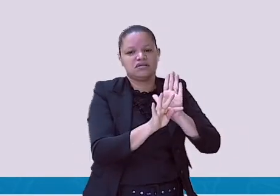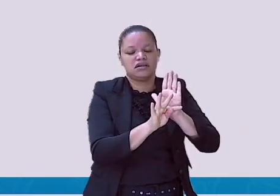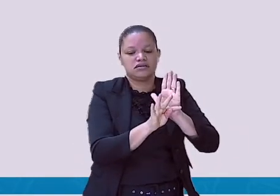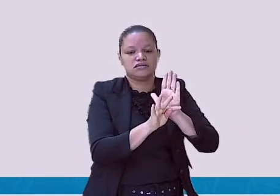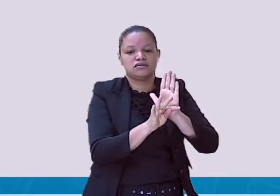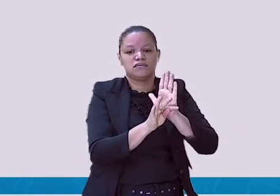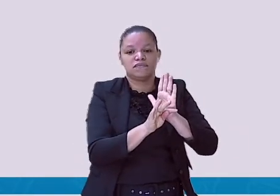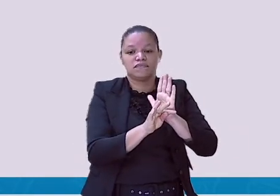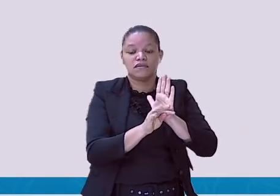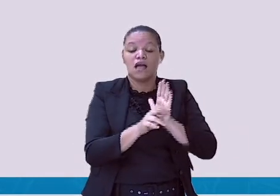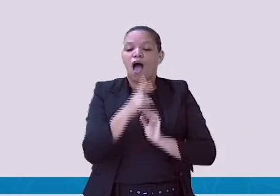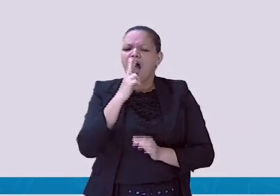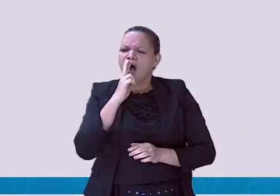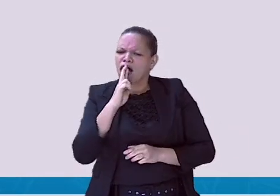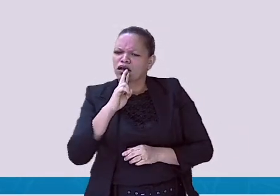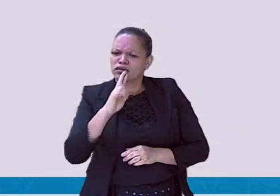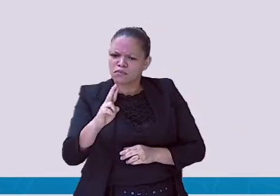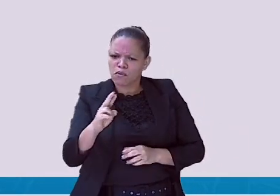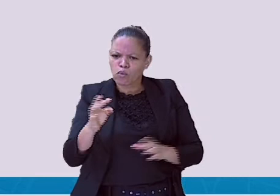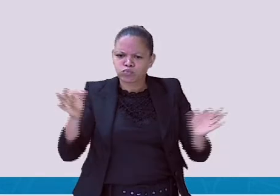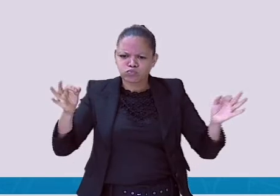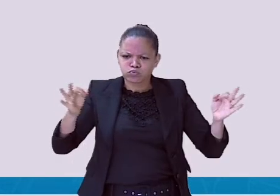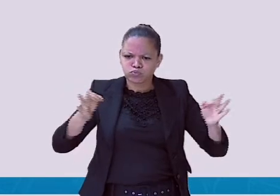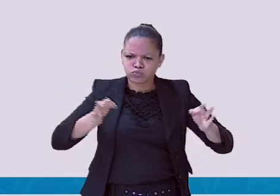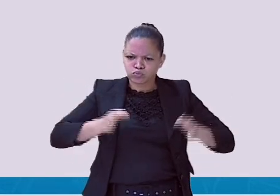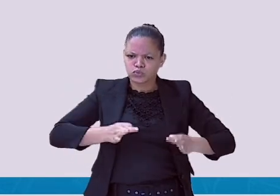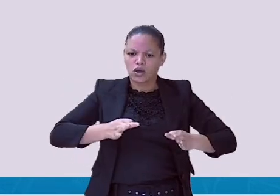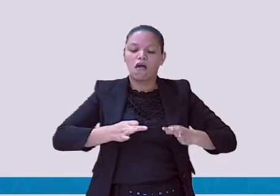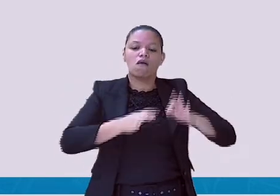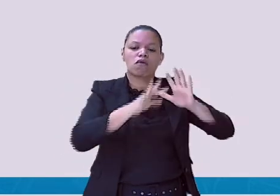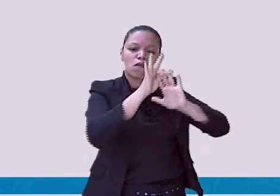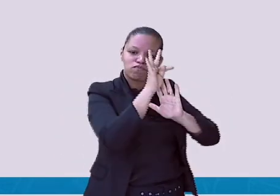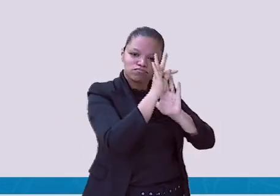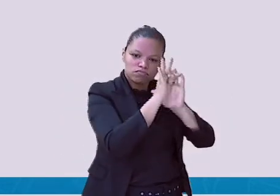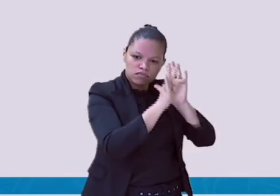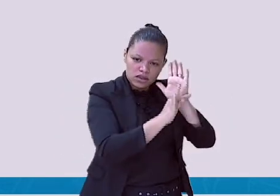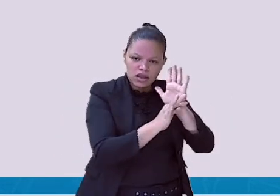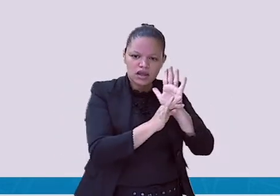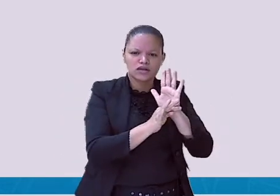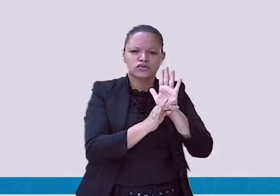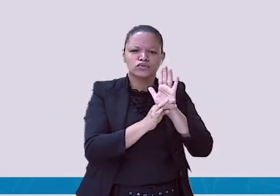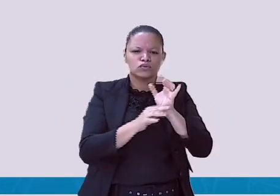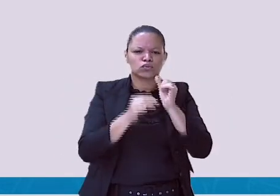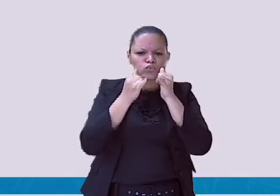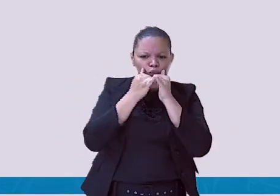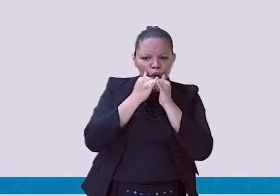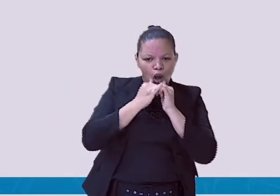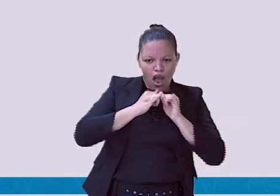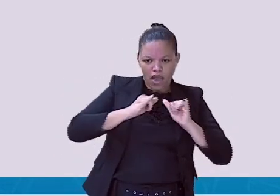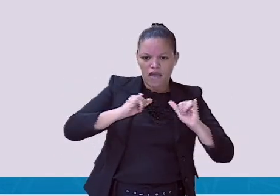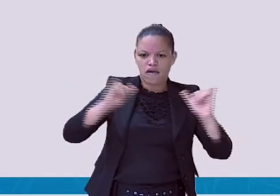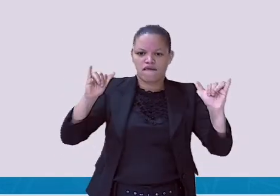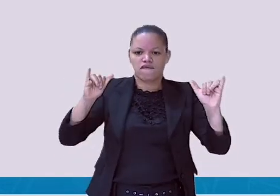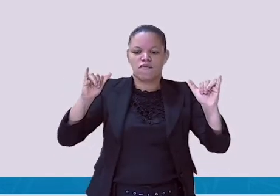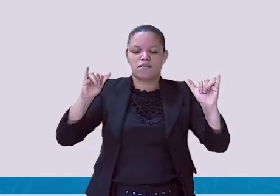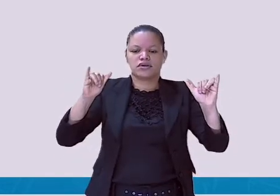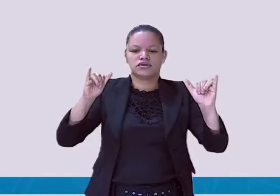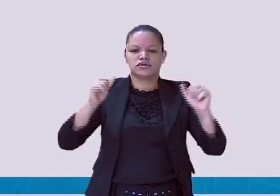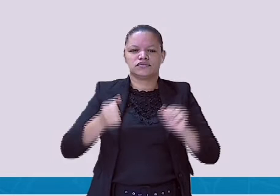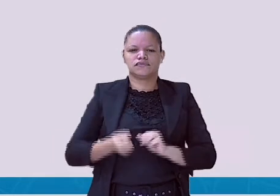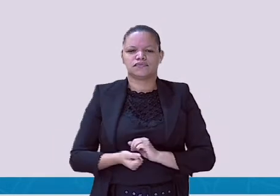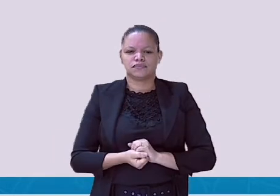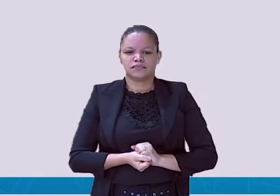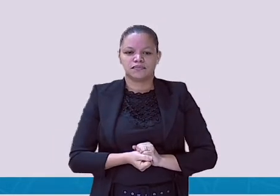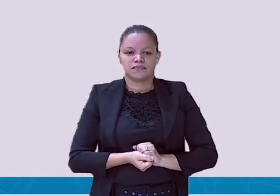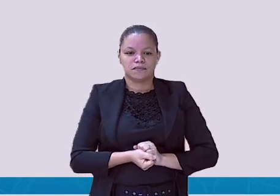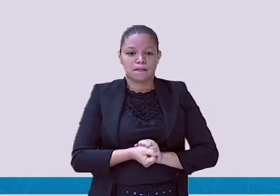um texto informativo, muito bem, você está compreendendo o gênero textual.